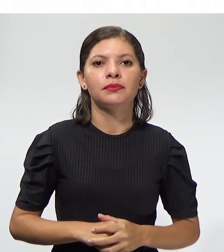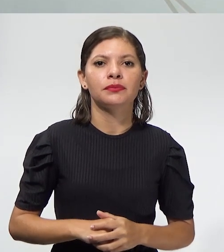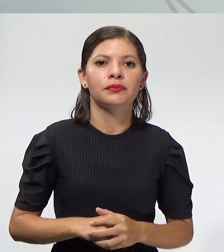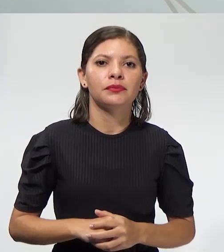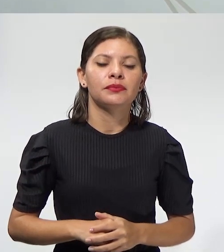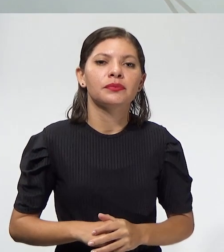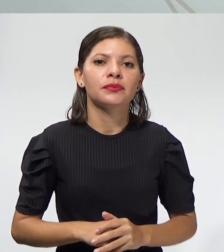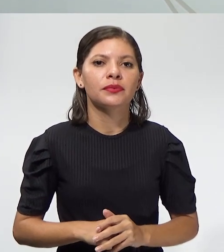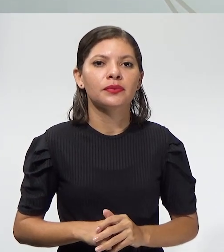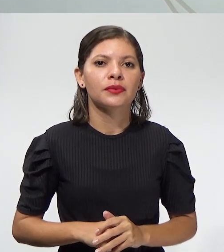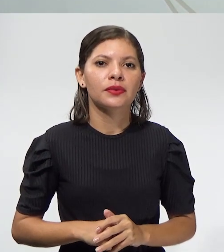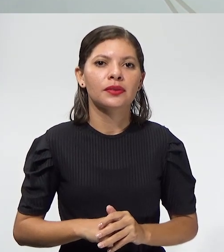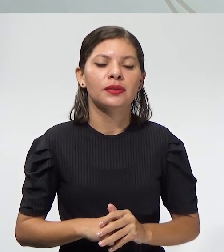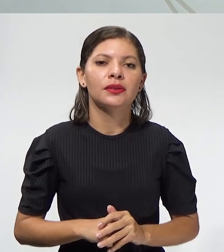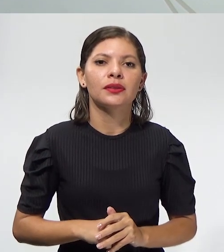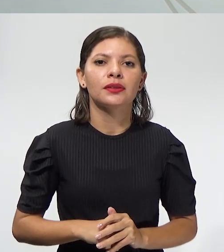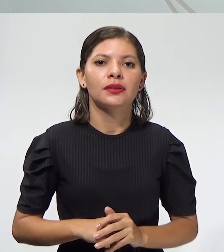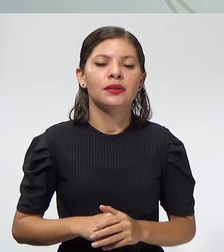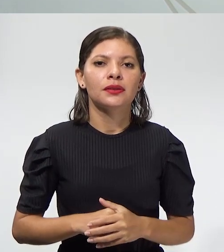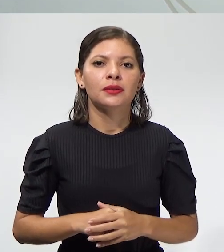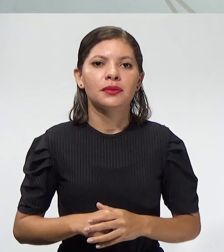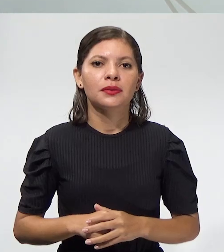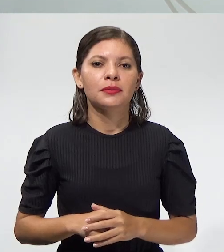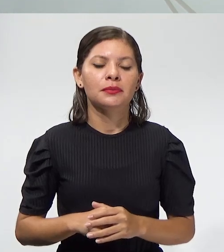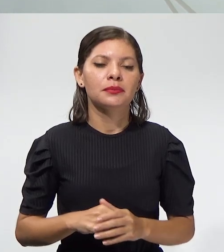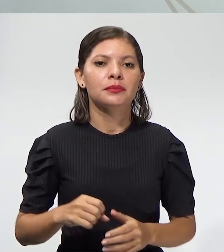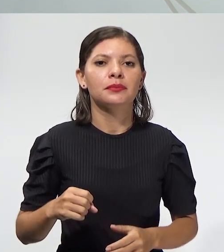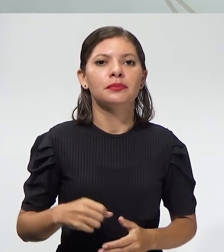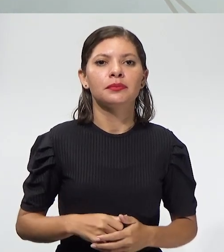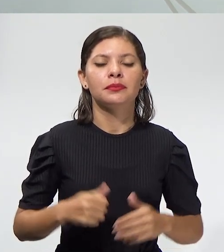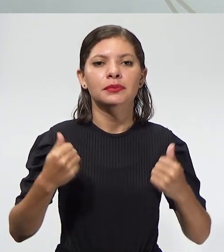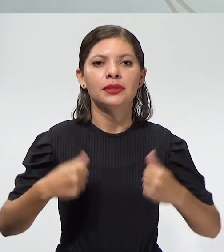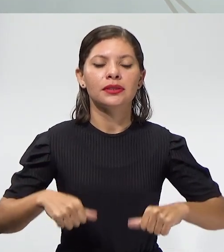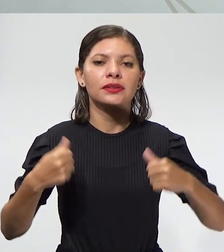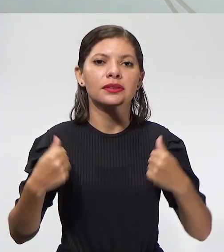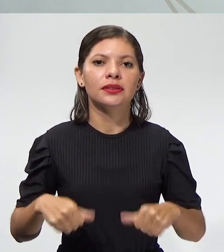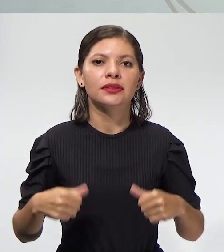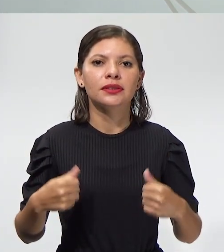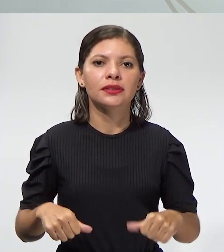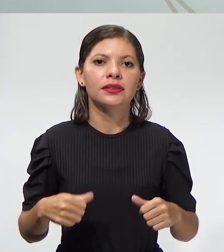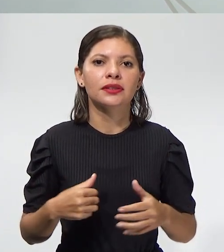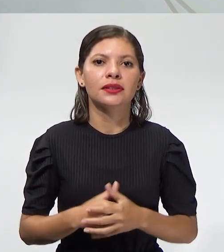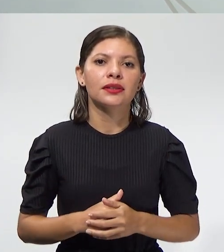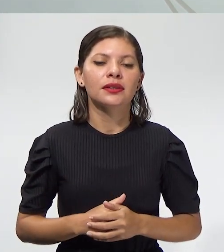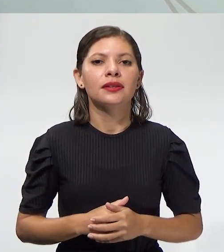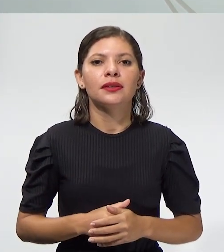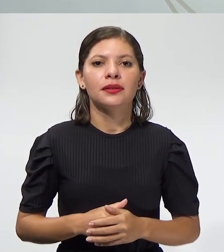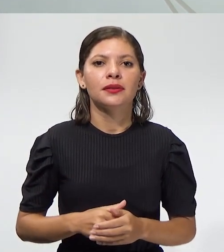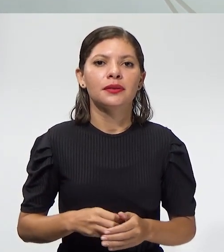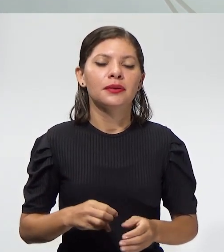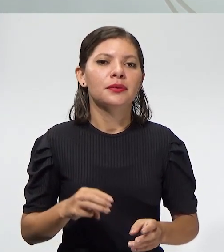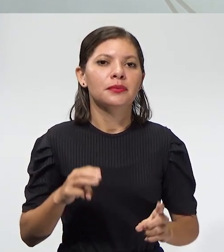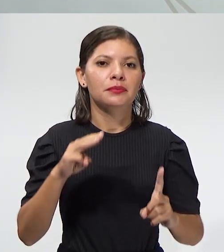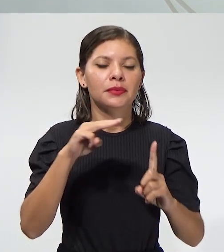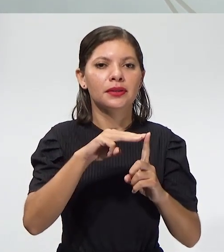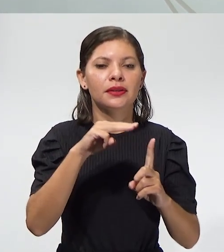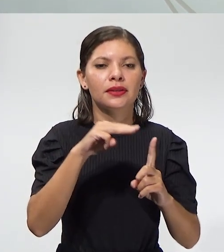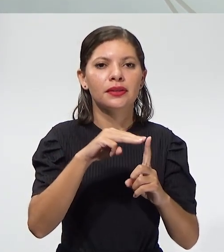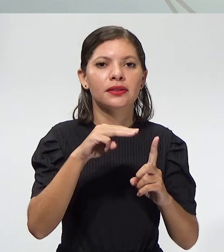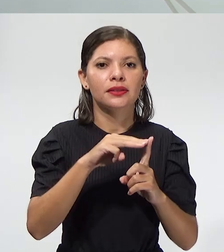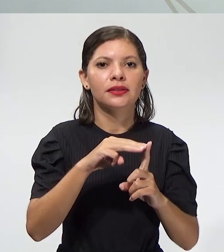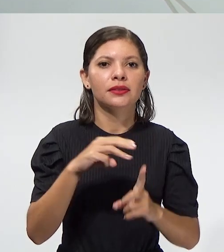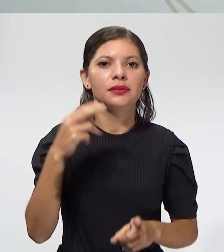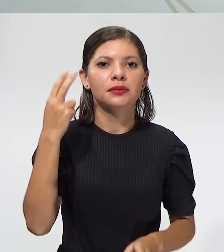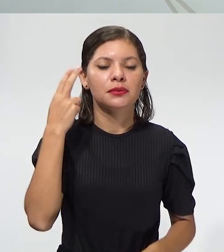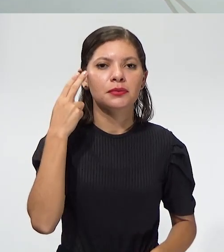forma mediada, por exemplo, por competências, não necessariamente aquelas competências que são tão criticadas, mas